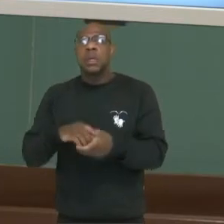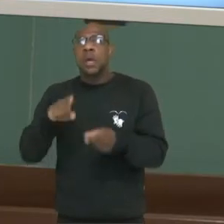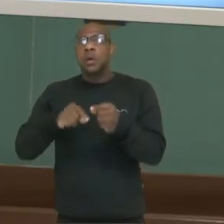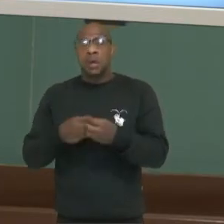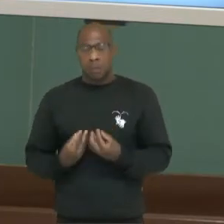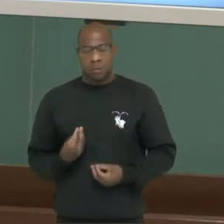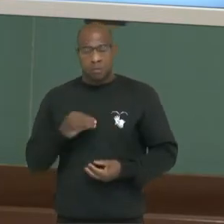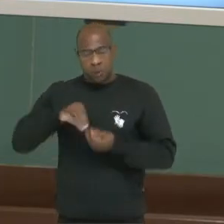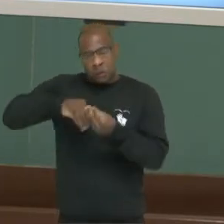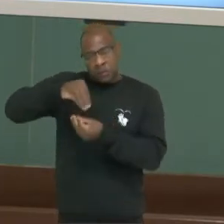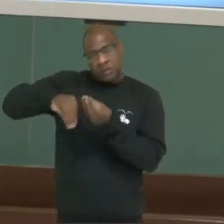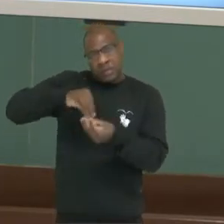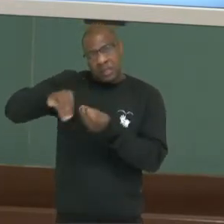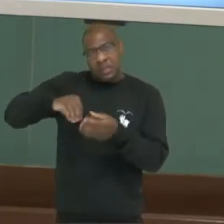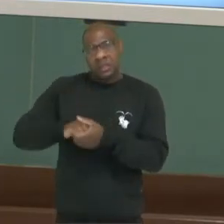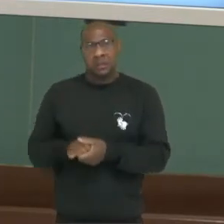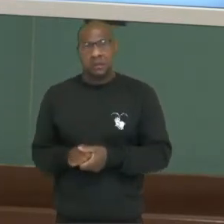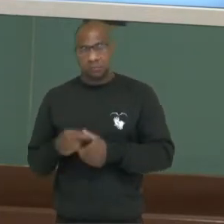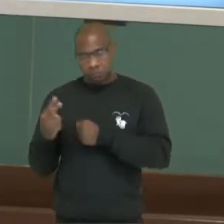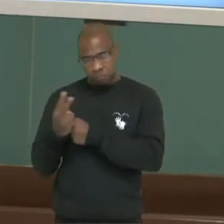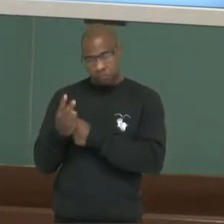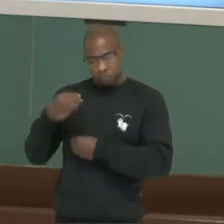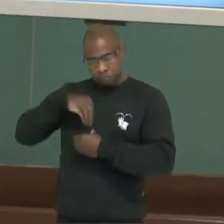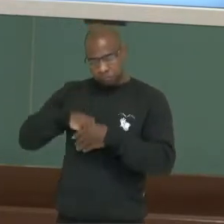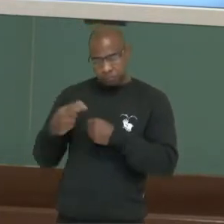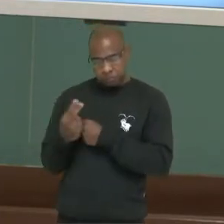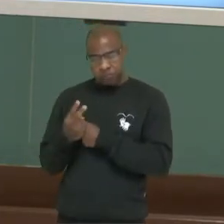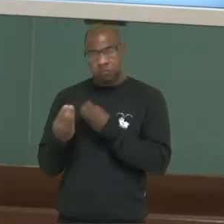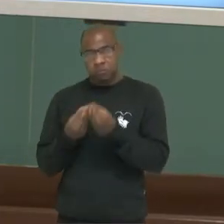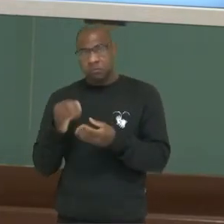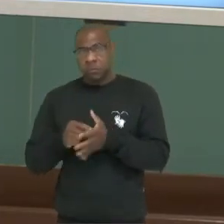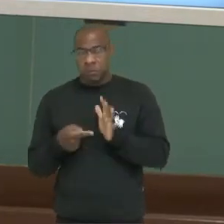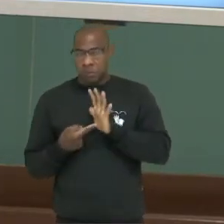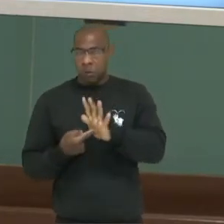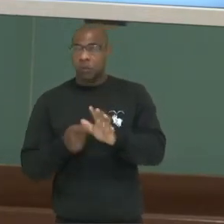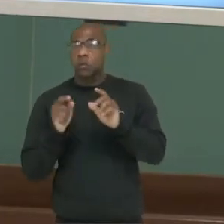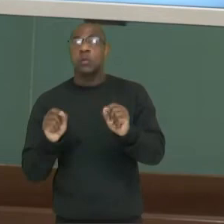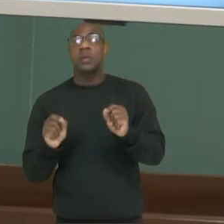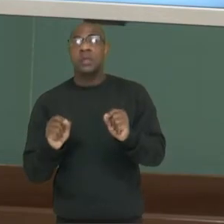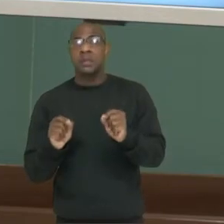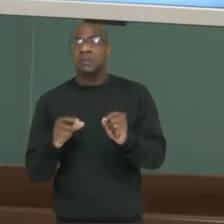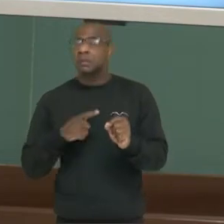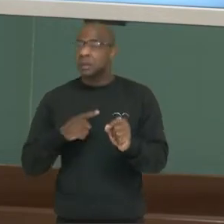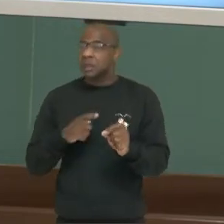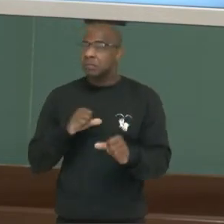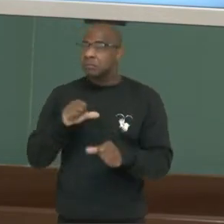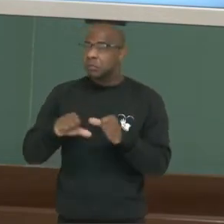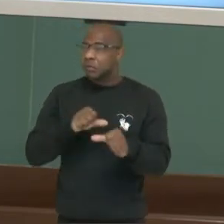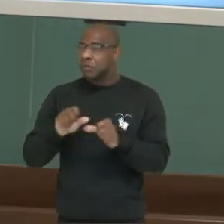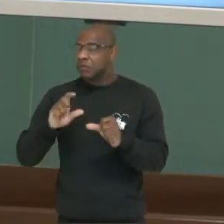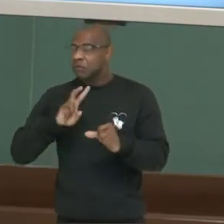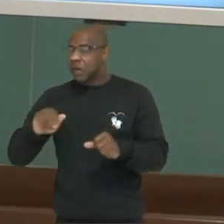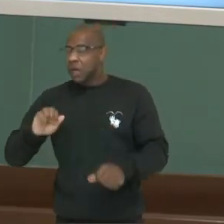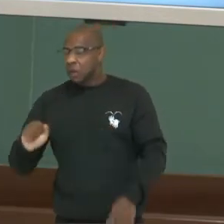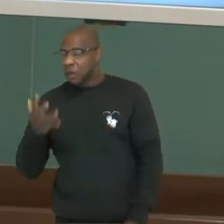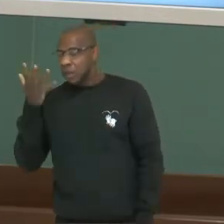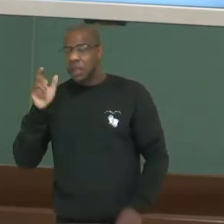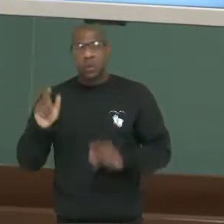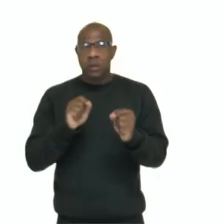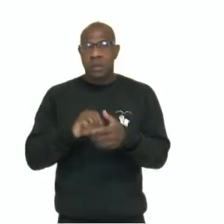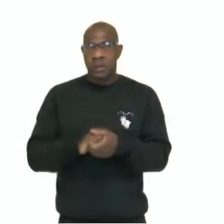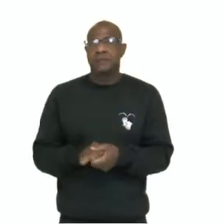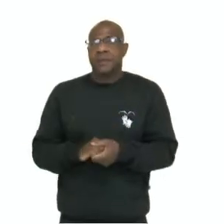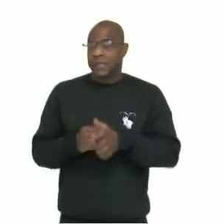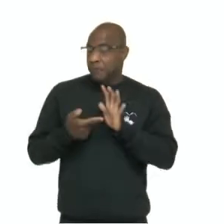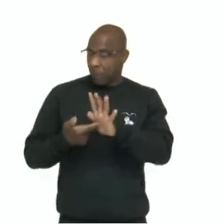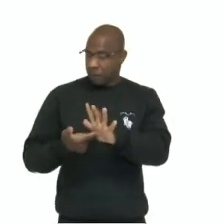eles começam a ser produzidos no nosso corpo, eles vão dar um sinal de que algo vai mudar ou algo vai acontecer. Então, hormônios são